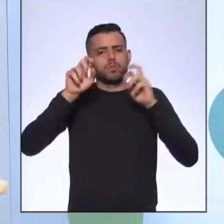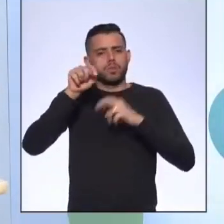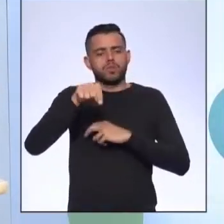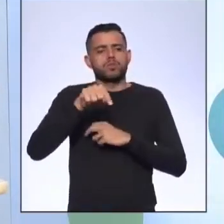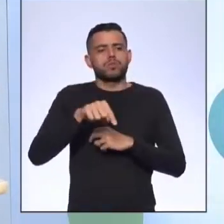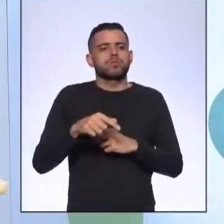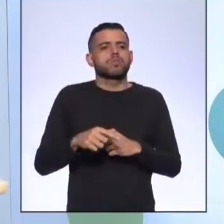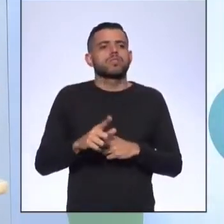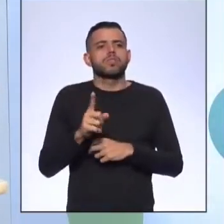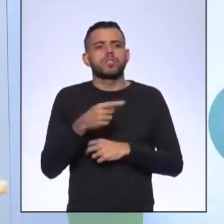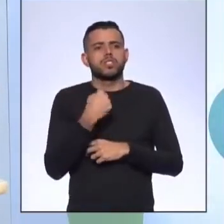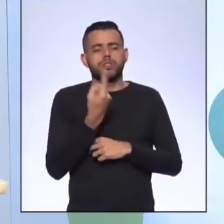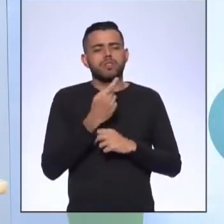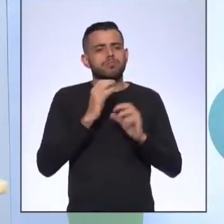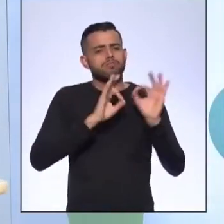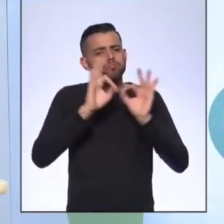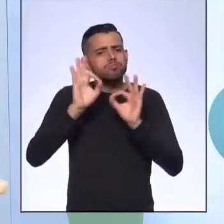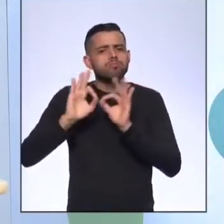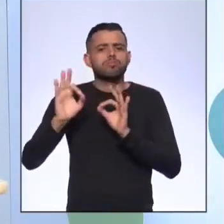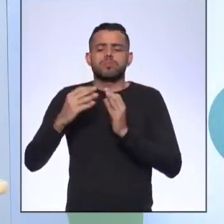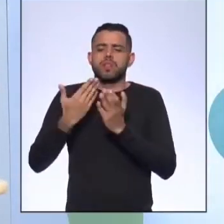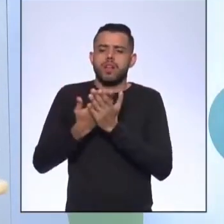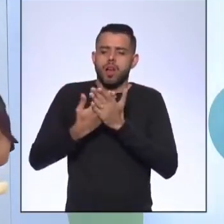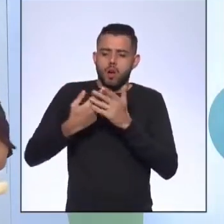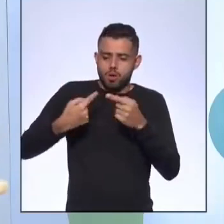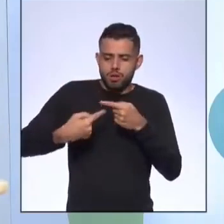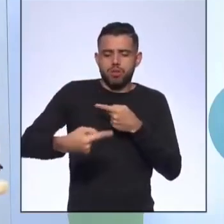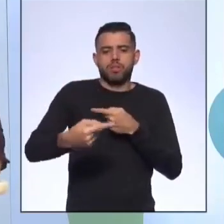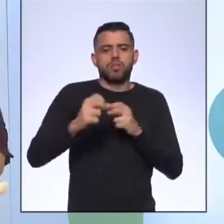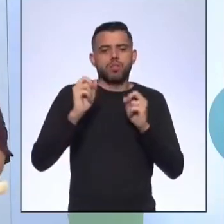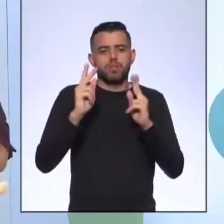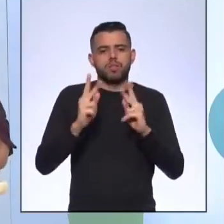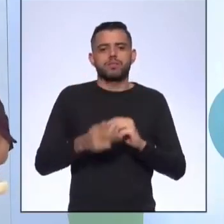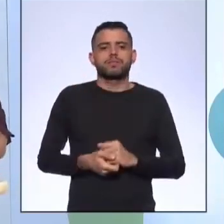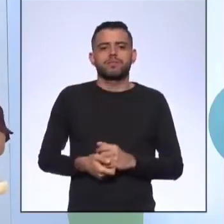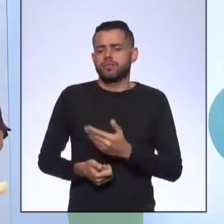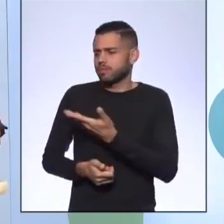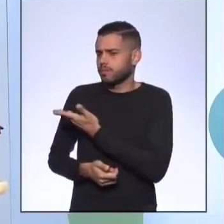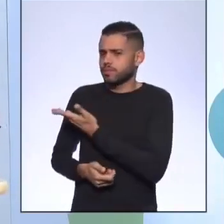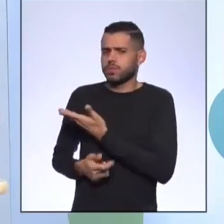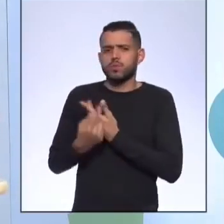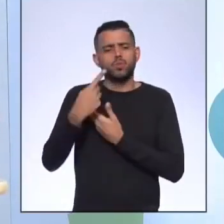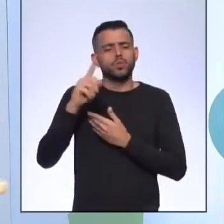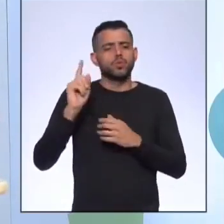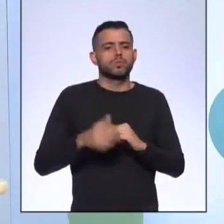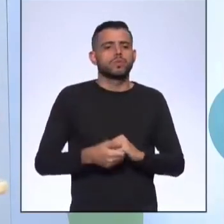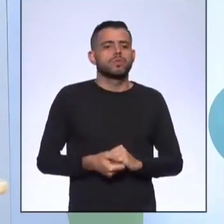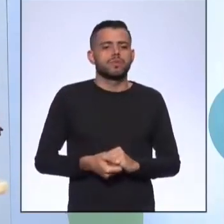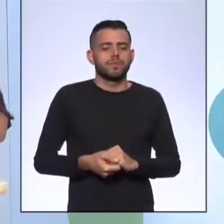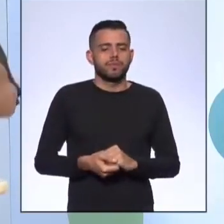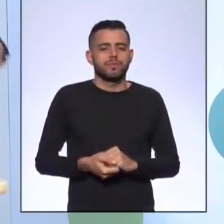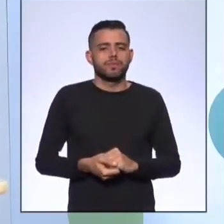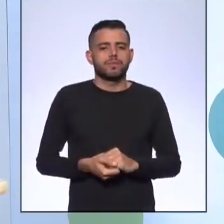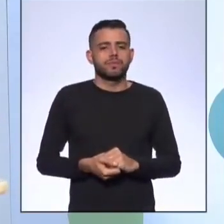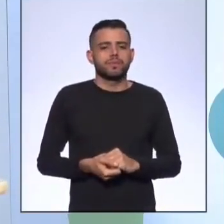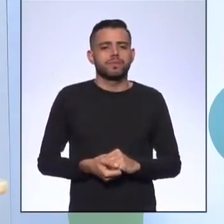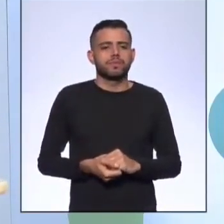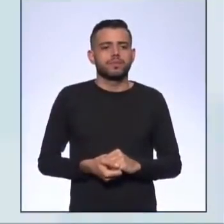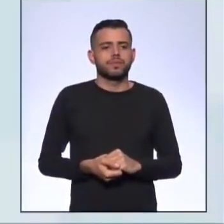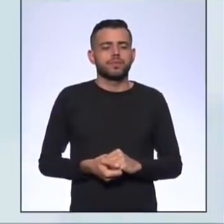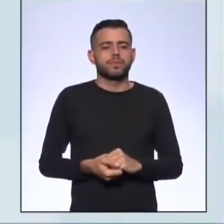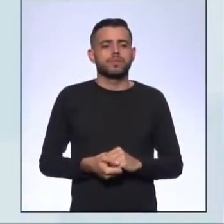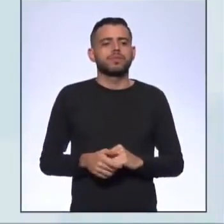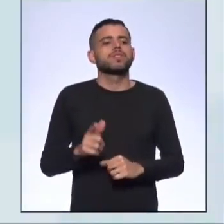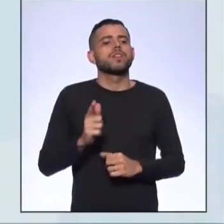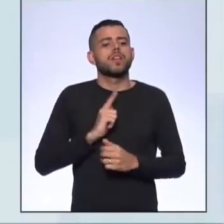gente vai finalizando conforme aí o andamento das aulas, certo? Passa primeiro a última slide pra gente aí, Fabião. Isso, tem as páginas da apostila